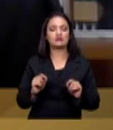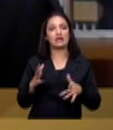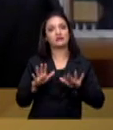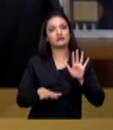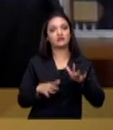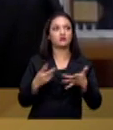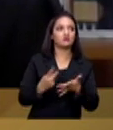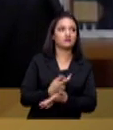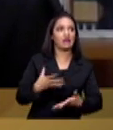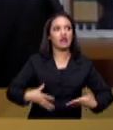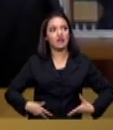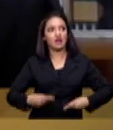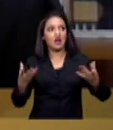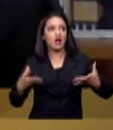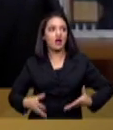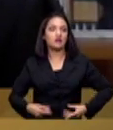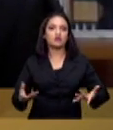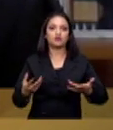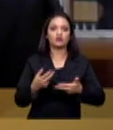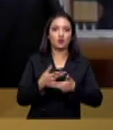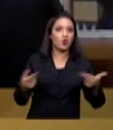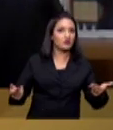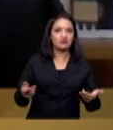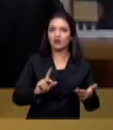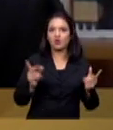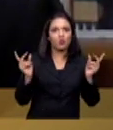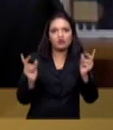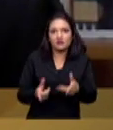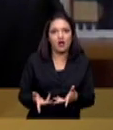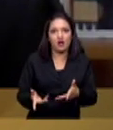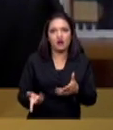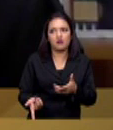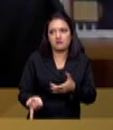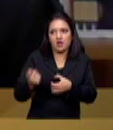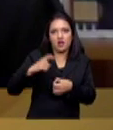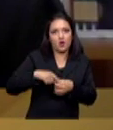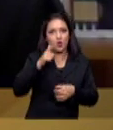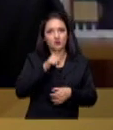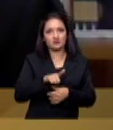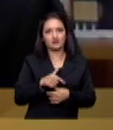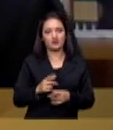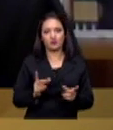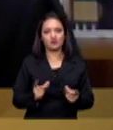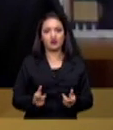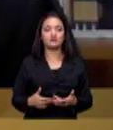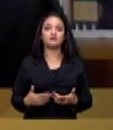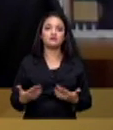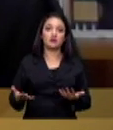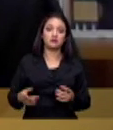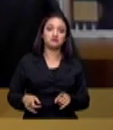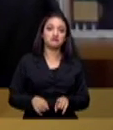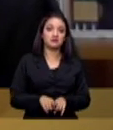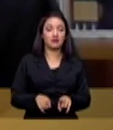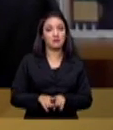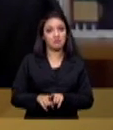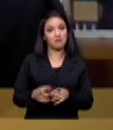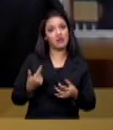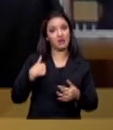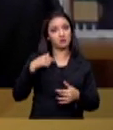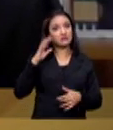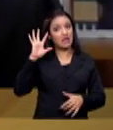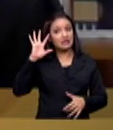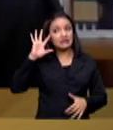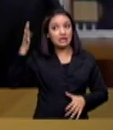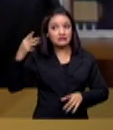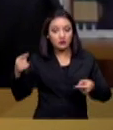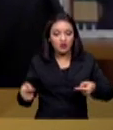gastos ou dispêndios que não se podem recuperar. De modo que também aqui eu interpretaria conforme a Constituição para